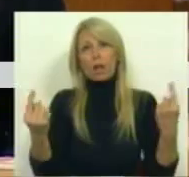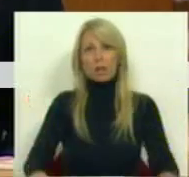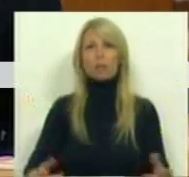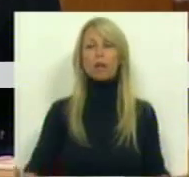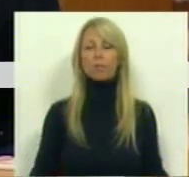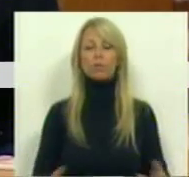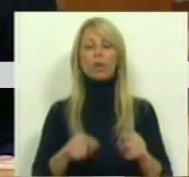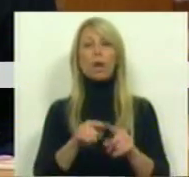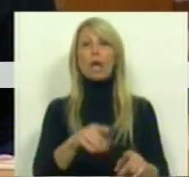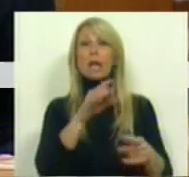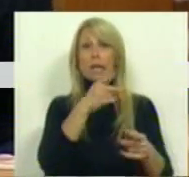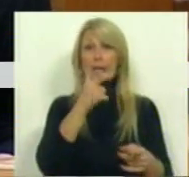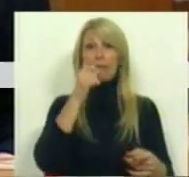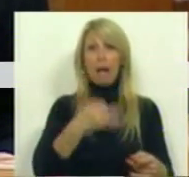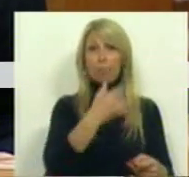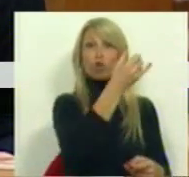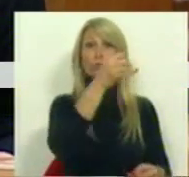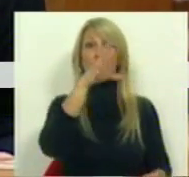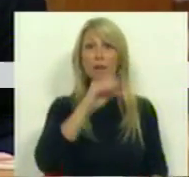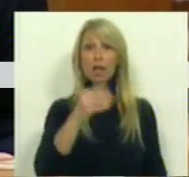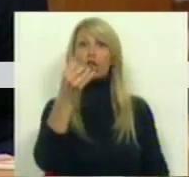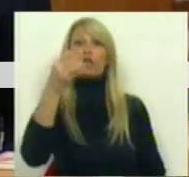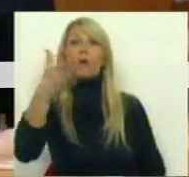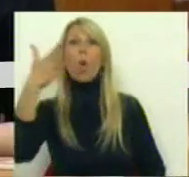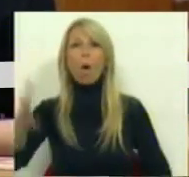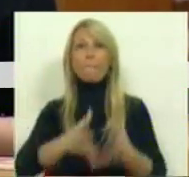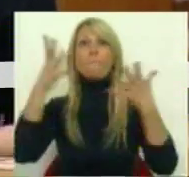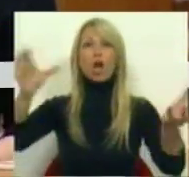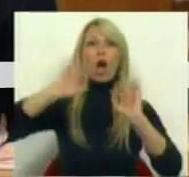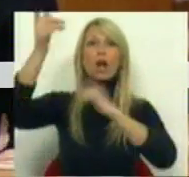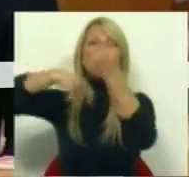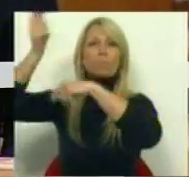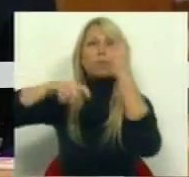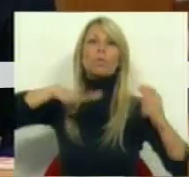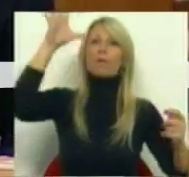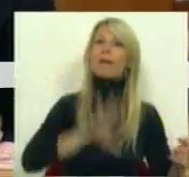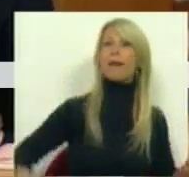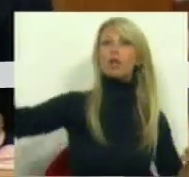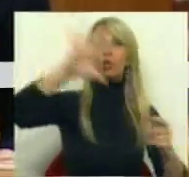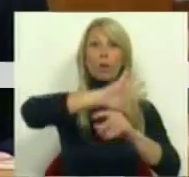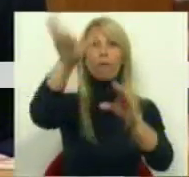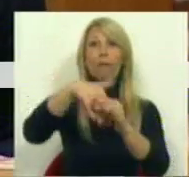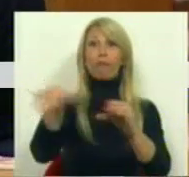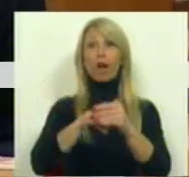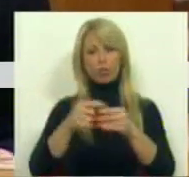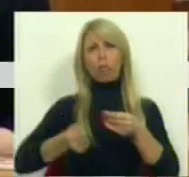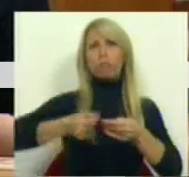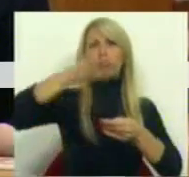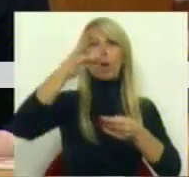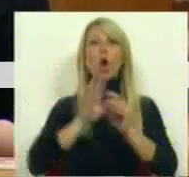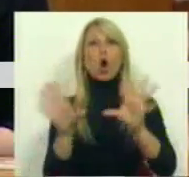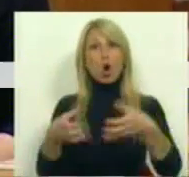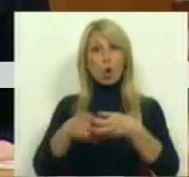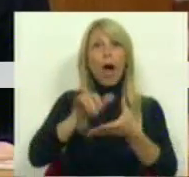foi em 2010 e 2011 a maior exportadora nacional. Figura entre a meia dúzia de companhias aéreas mais eficientes do mundo e